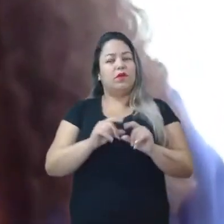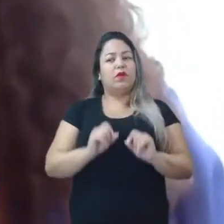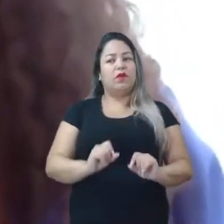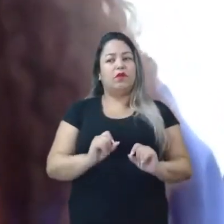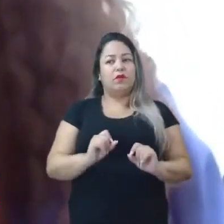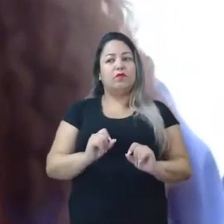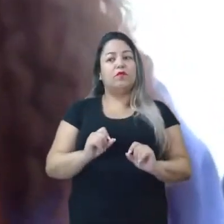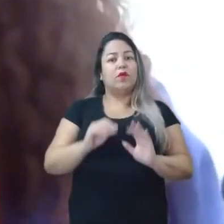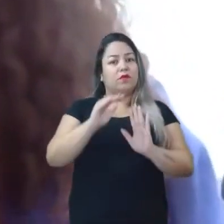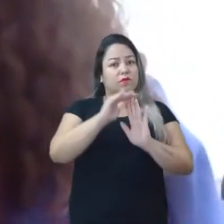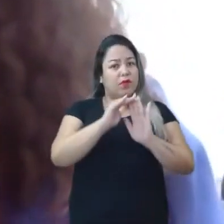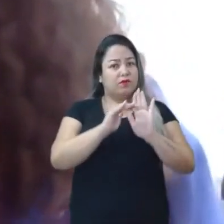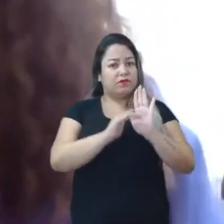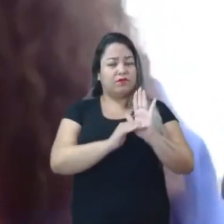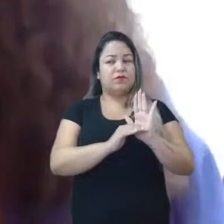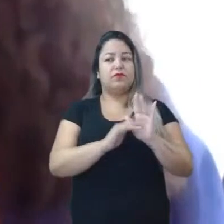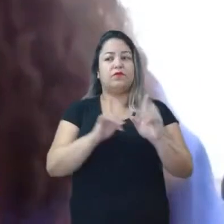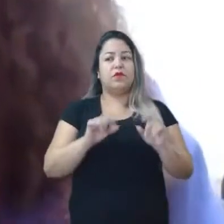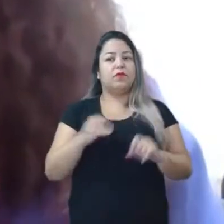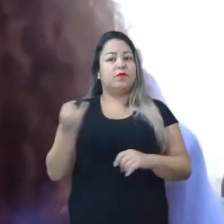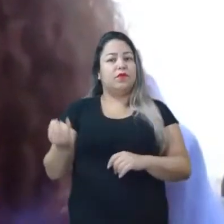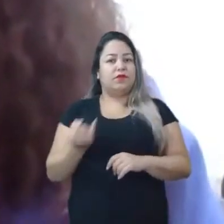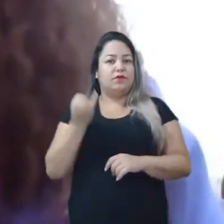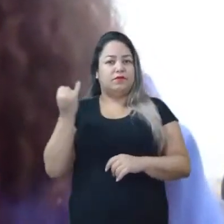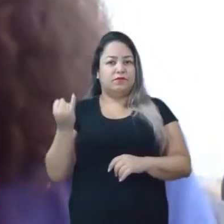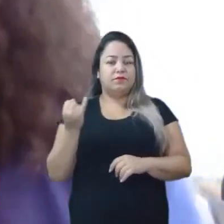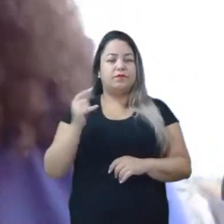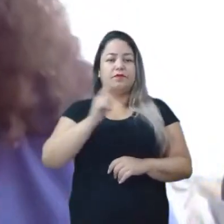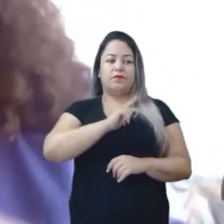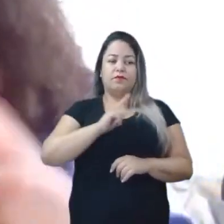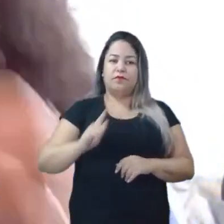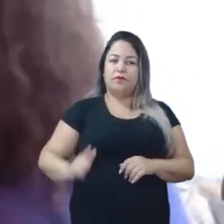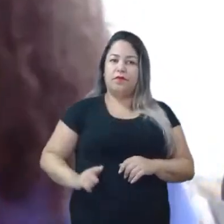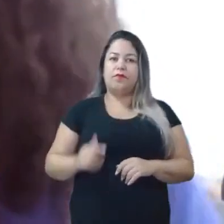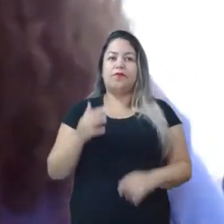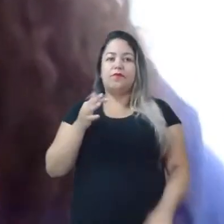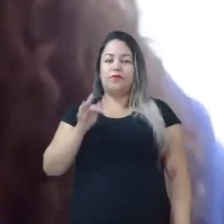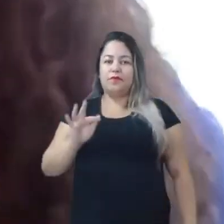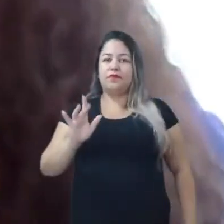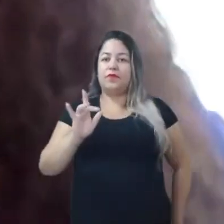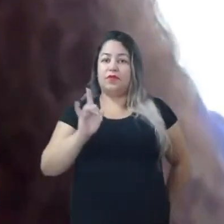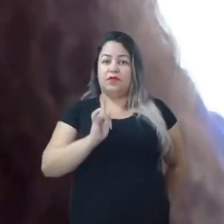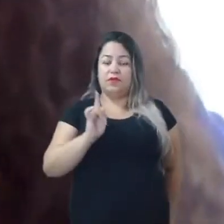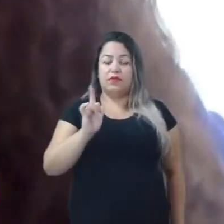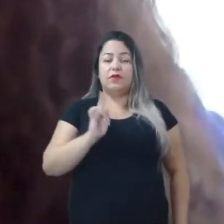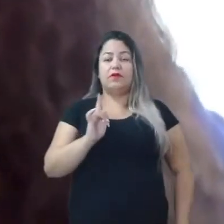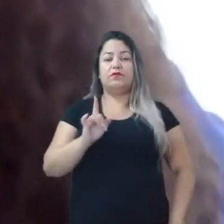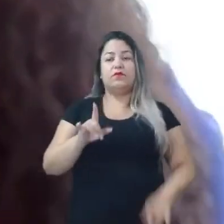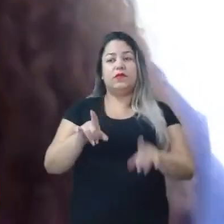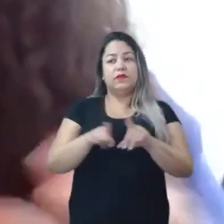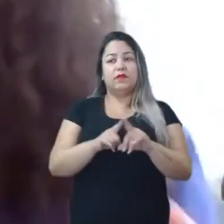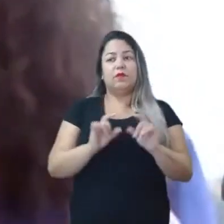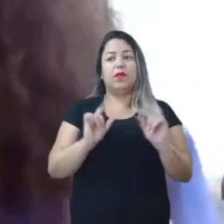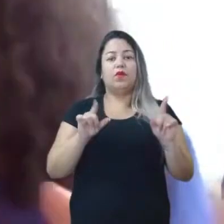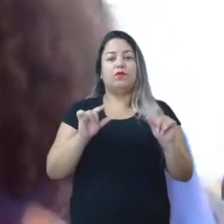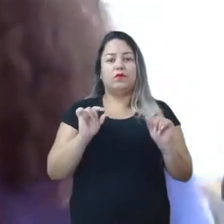um dos programas prioritários que o governo federal vem dando